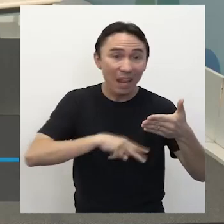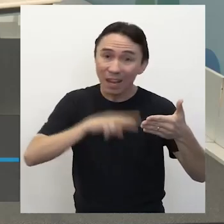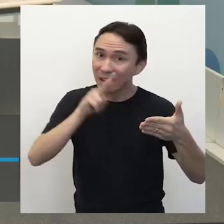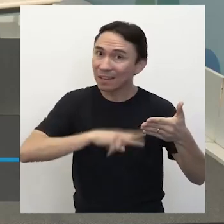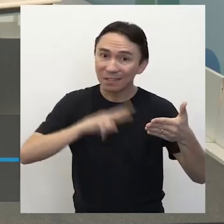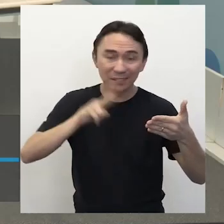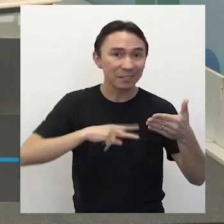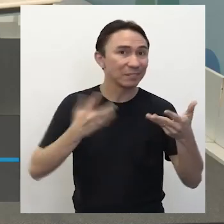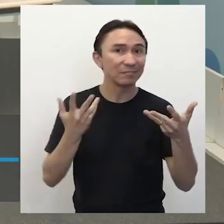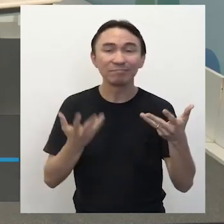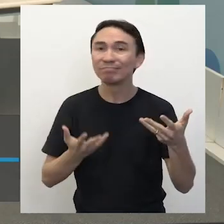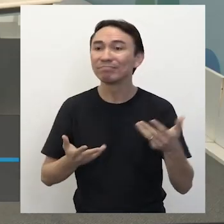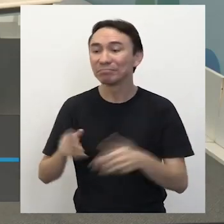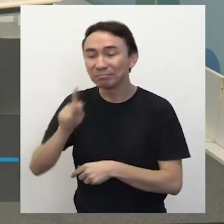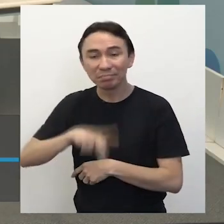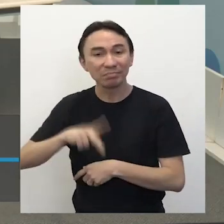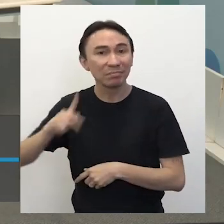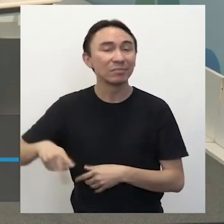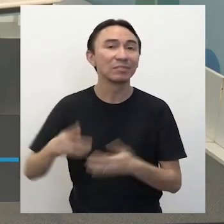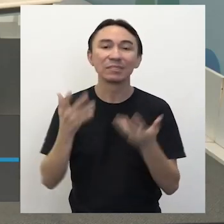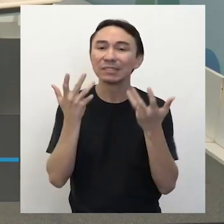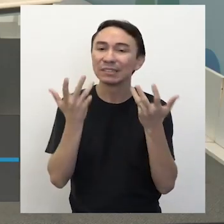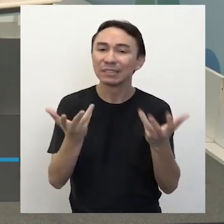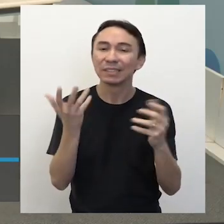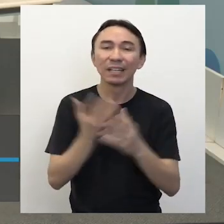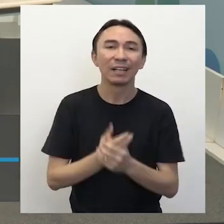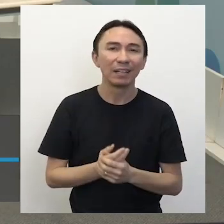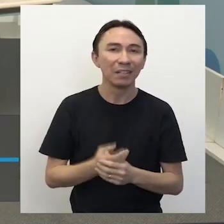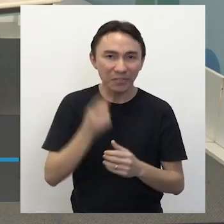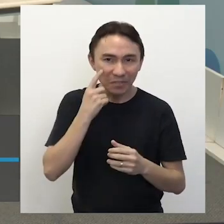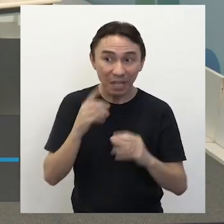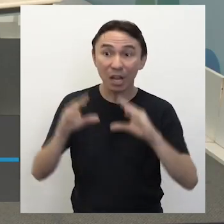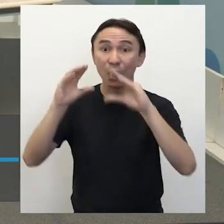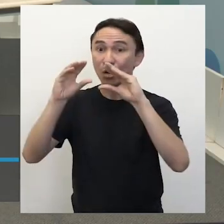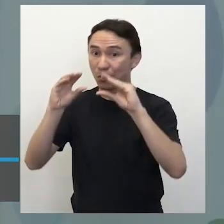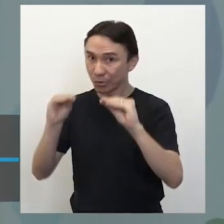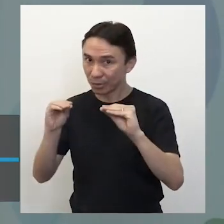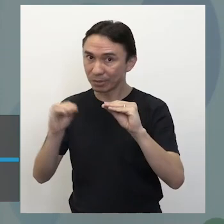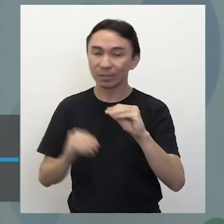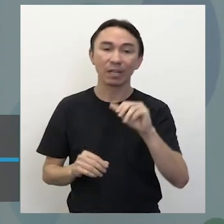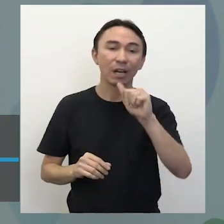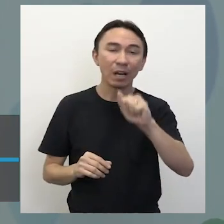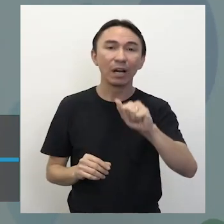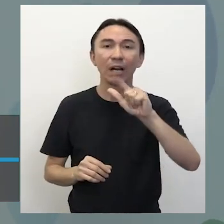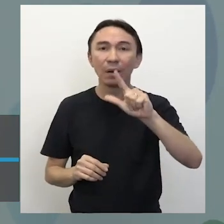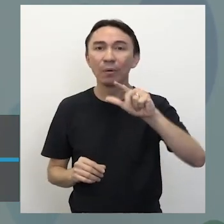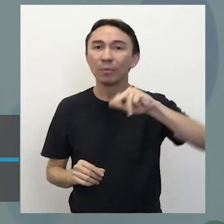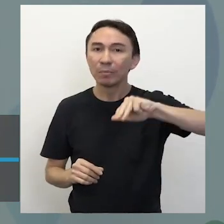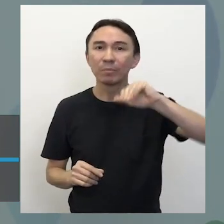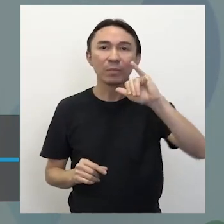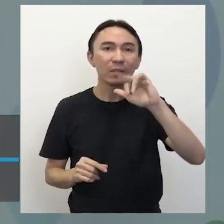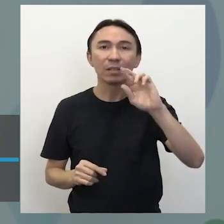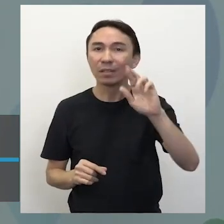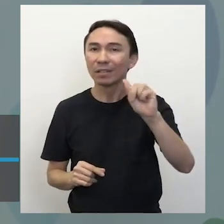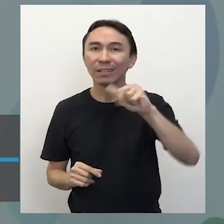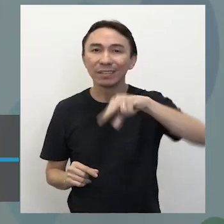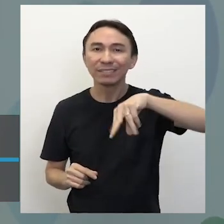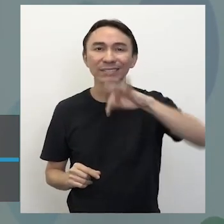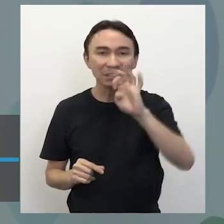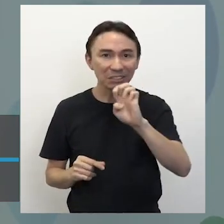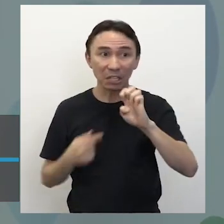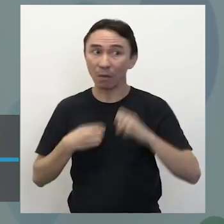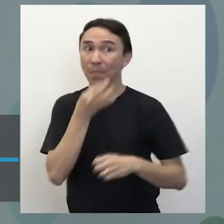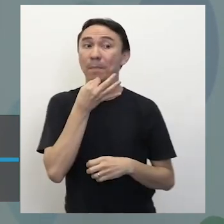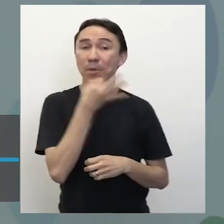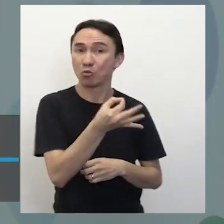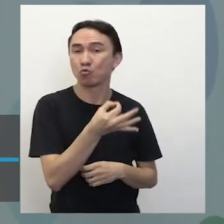Nossa, não é? a pessoa foi Aí lá tá e se leu. realizando Eles aqui. leram A Noite de Almirante. Leiam. Eu não vou dar minha opinião enquanto bastante gente não ler Ai, e não Mauro, falar como a você respeito é?